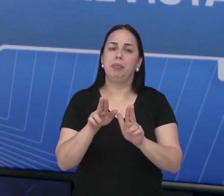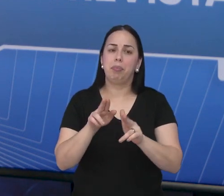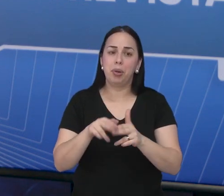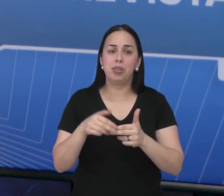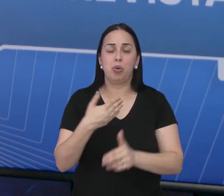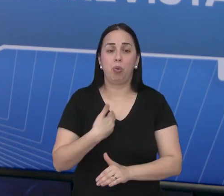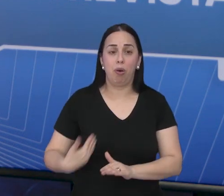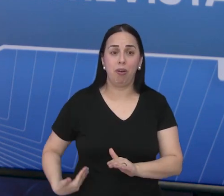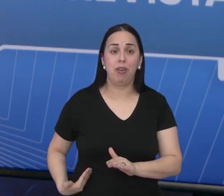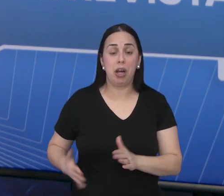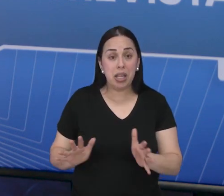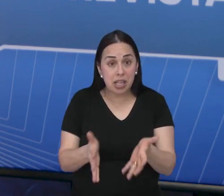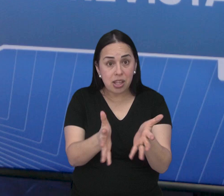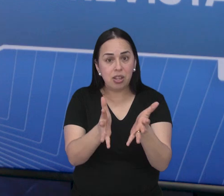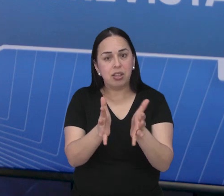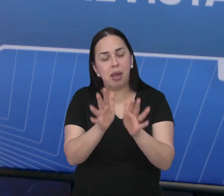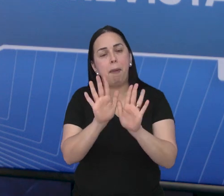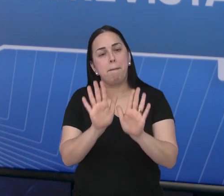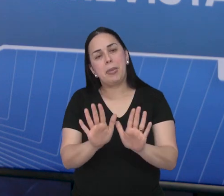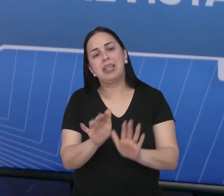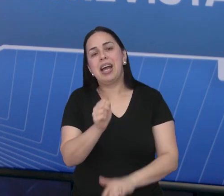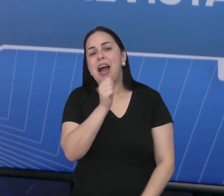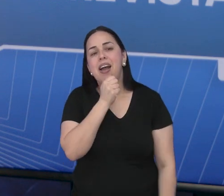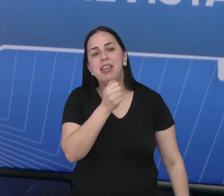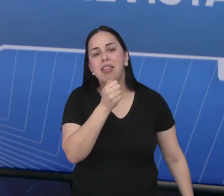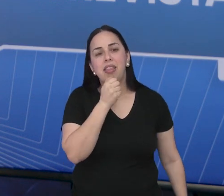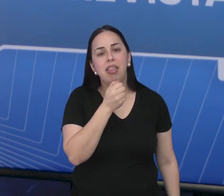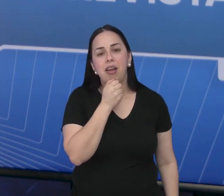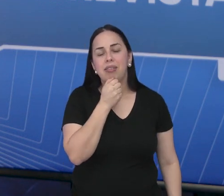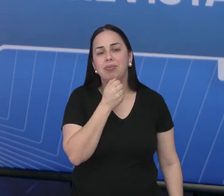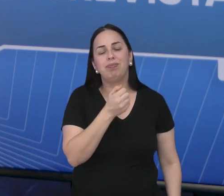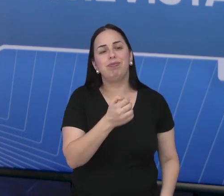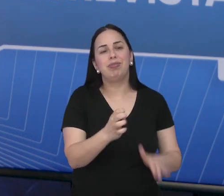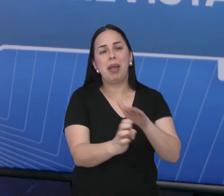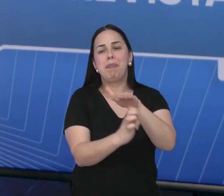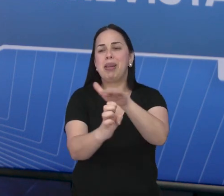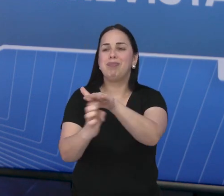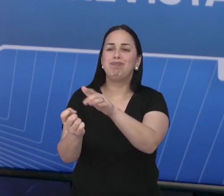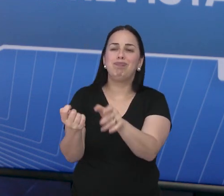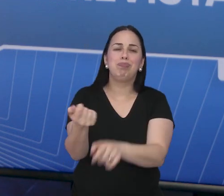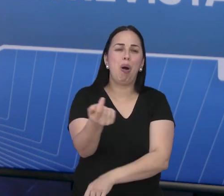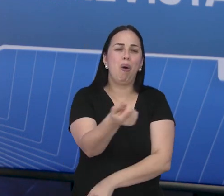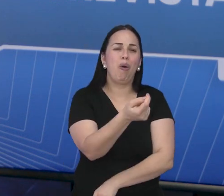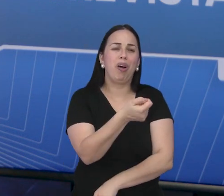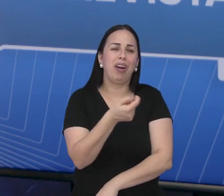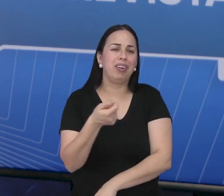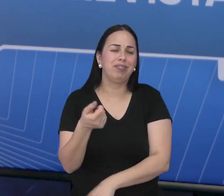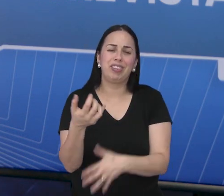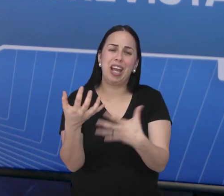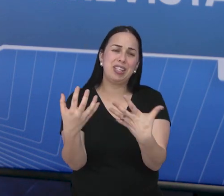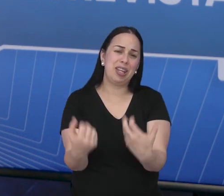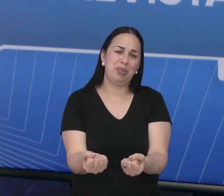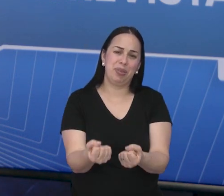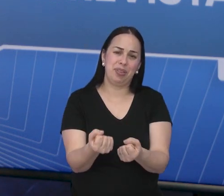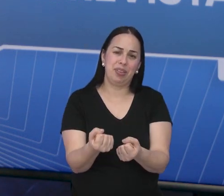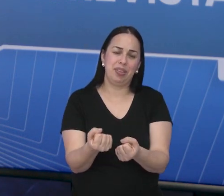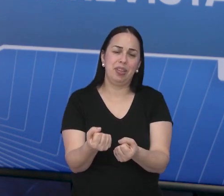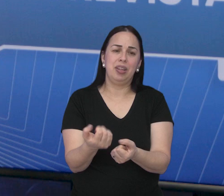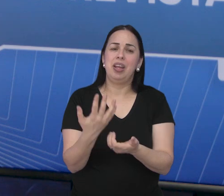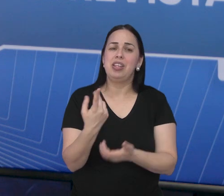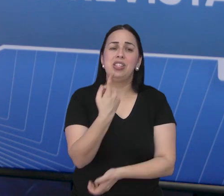muito especial do governo nisso. Mas apesar de tudo isso, ainda são poucas empresas. Acredito que na última pesquisa